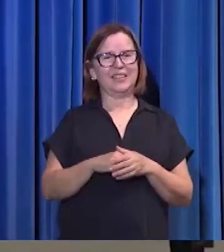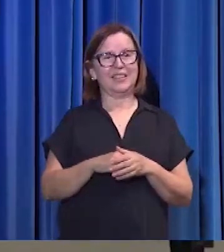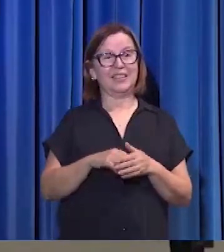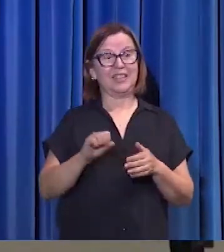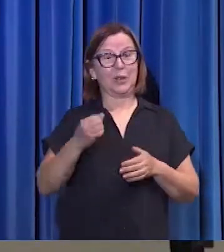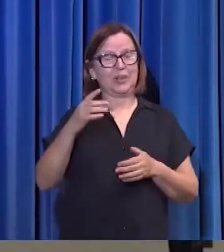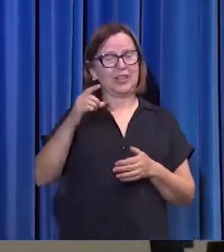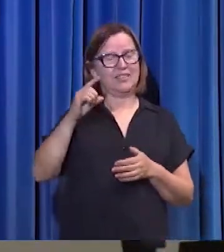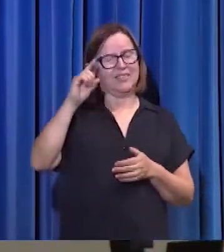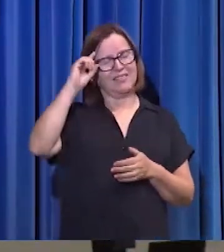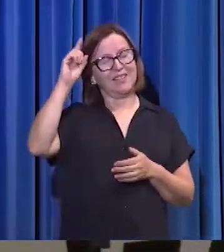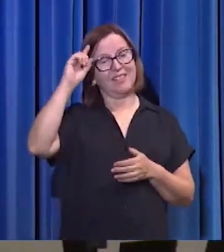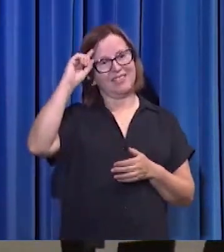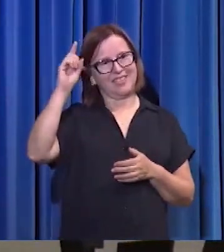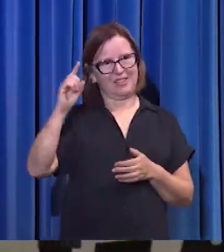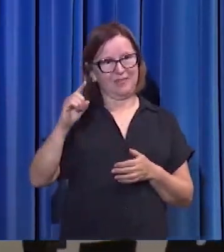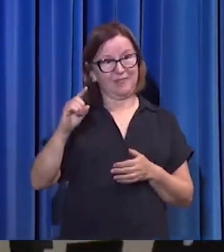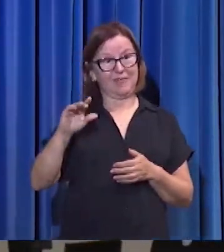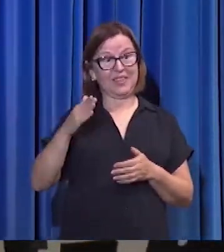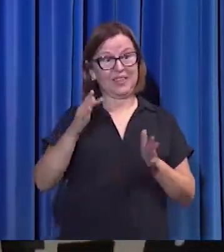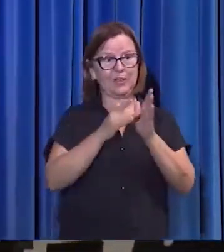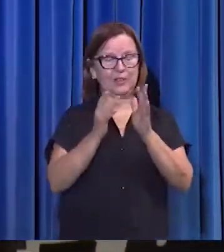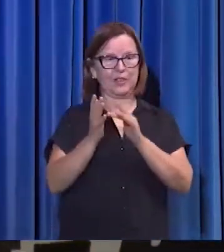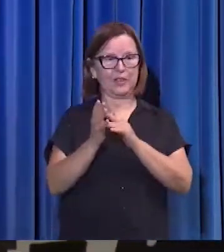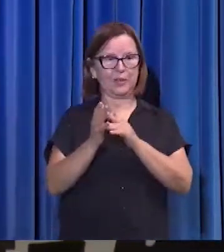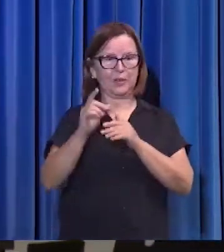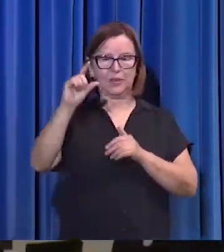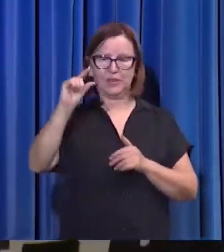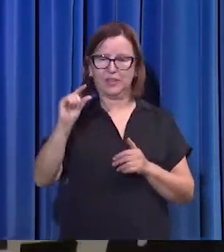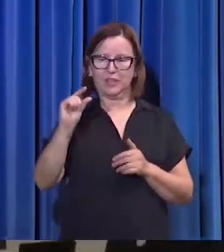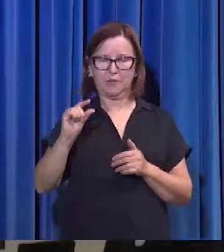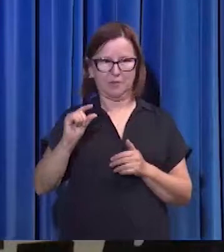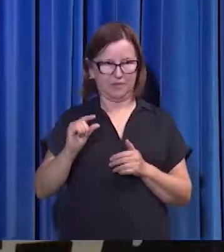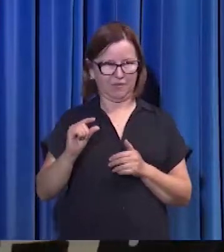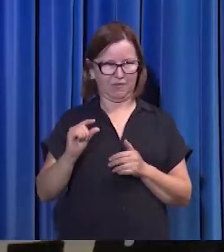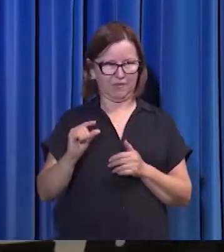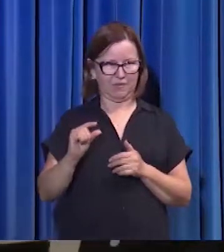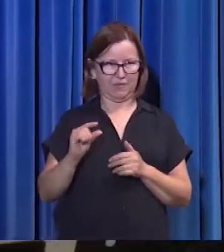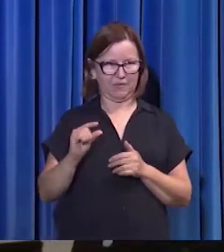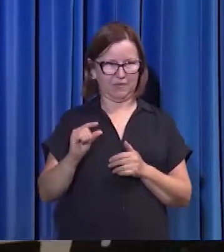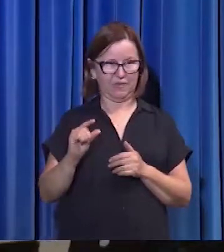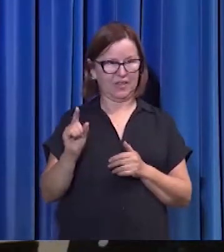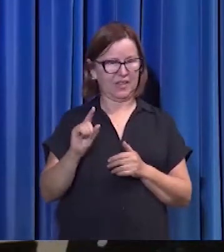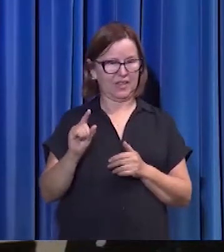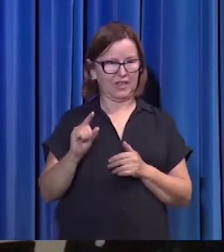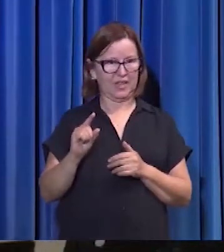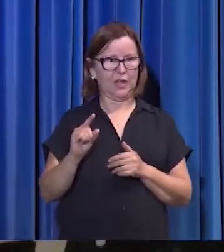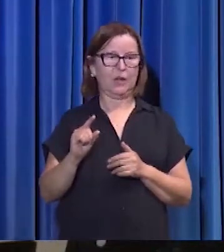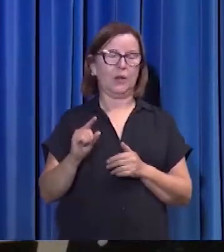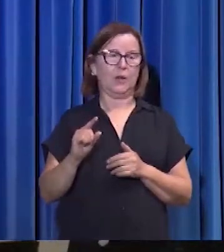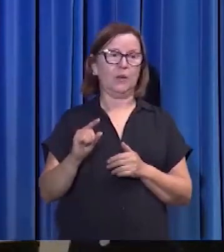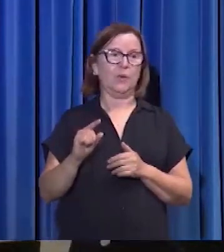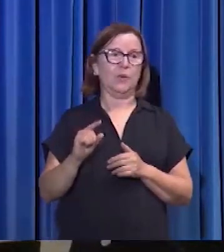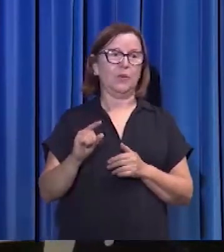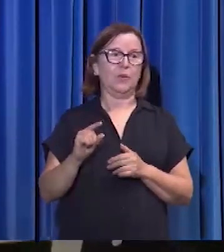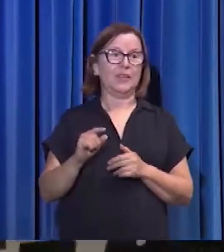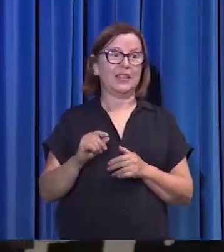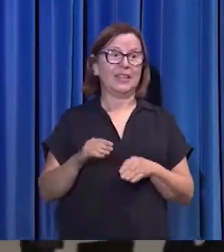dias, ele se tornou menor no sentido não da sua igualdade ao Pai, mas da